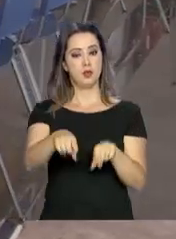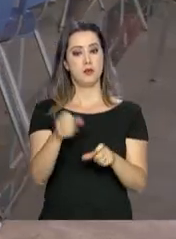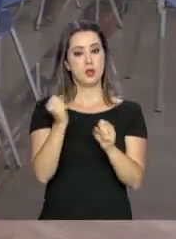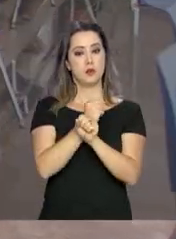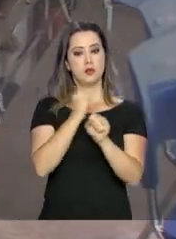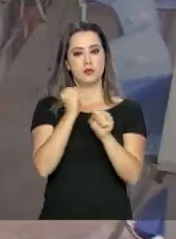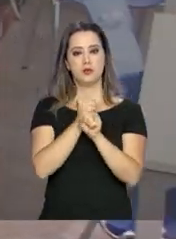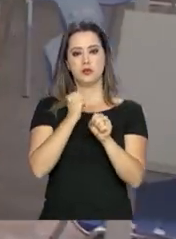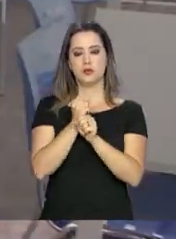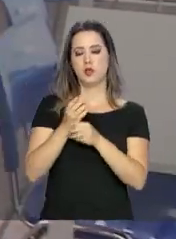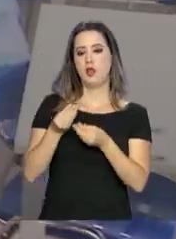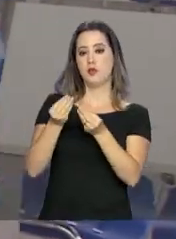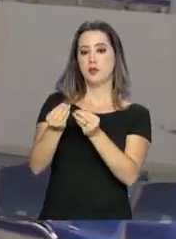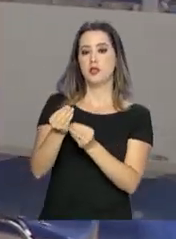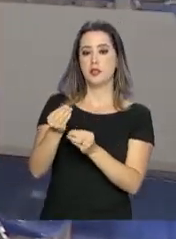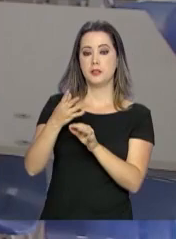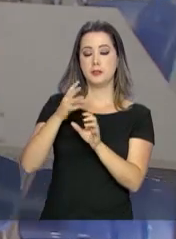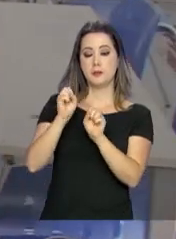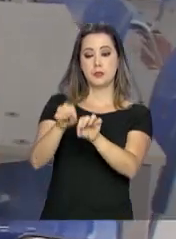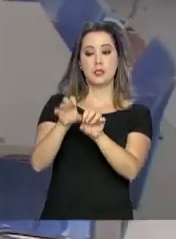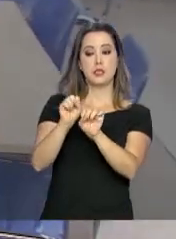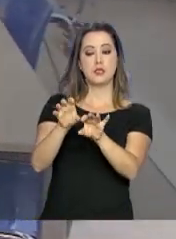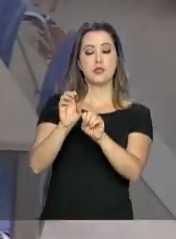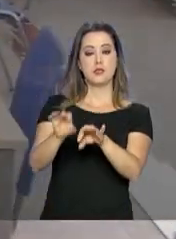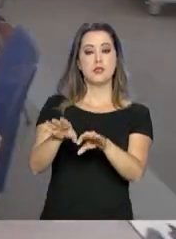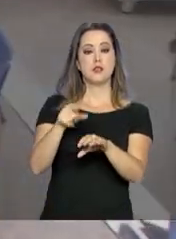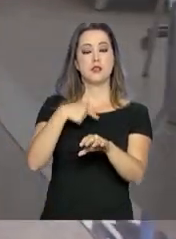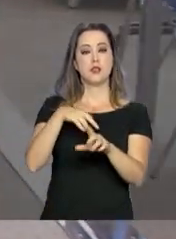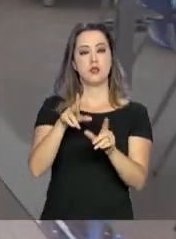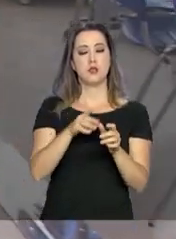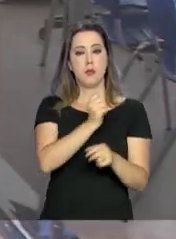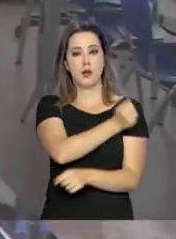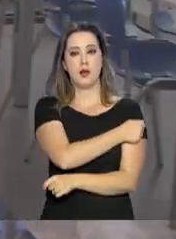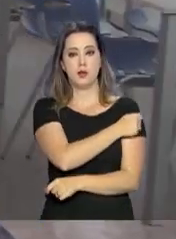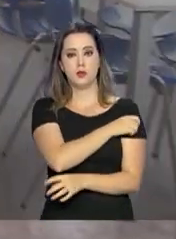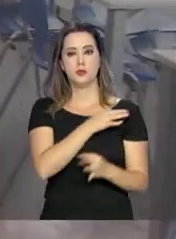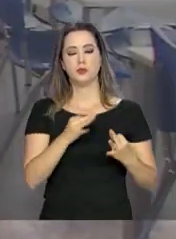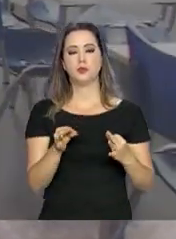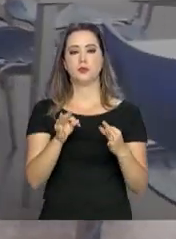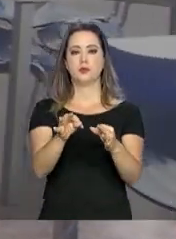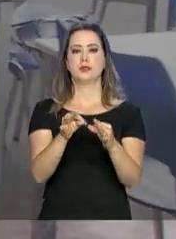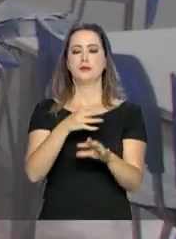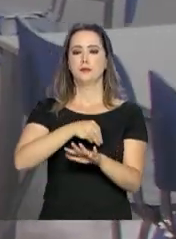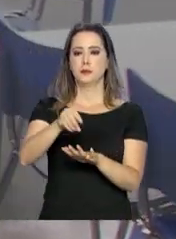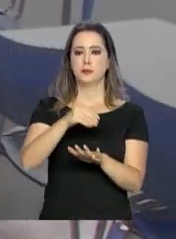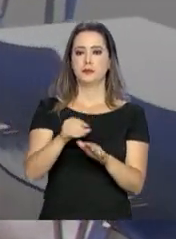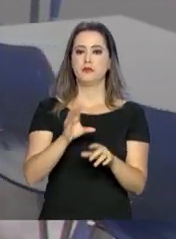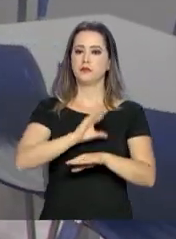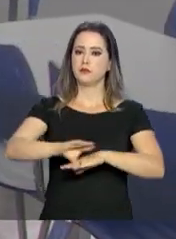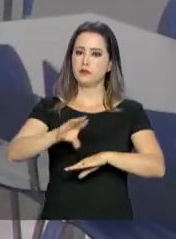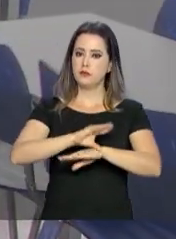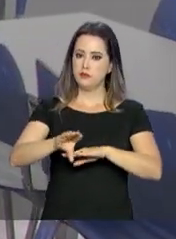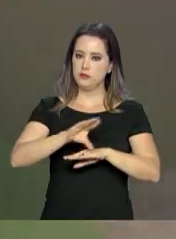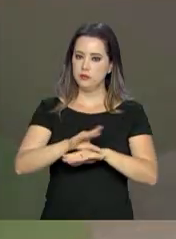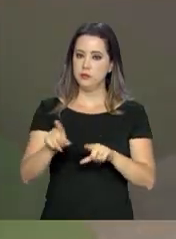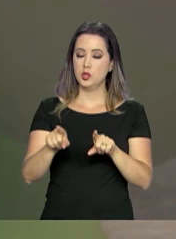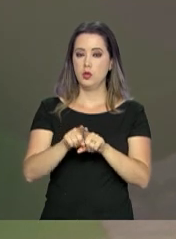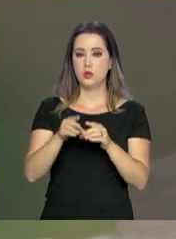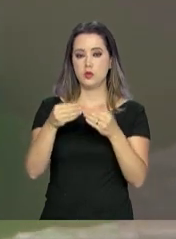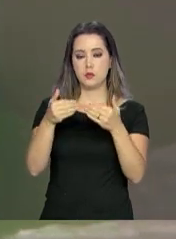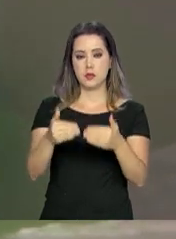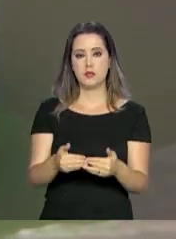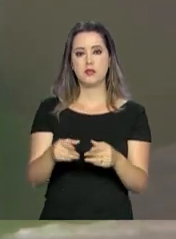construído para levar conhecimento aos alunos de tecnologia da informação por meio de cursos presenciais ea distância